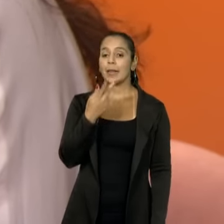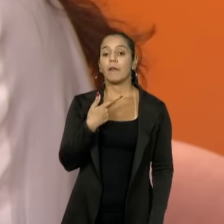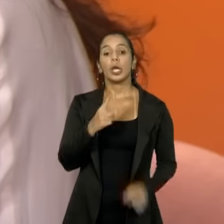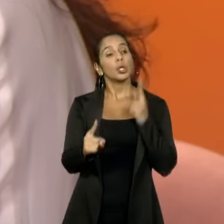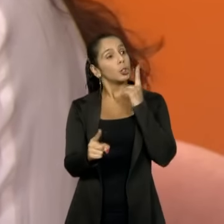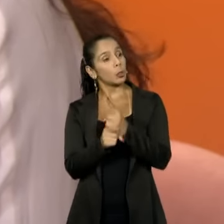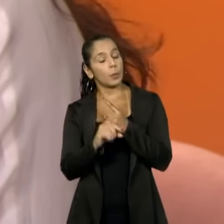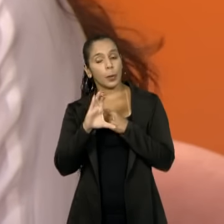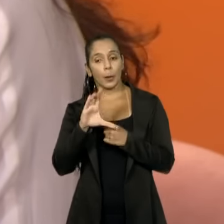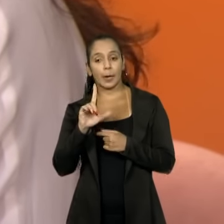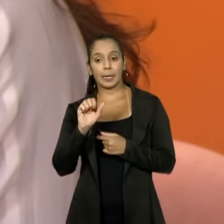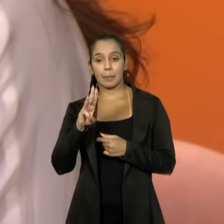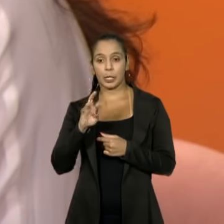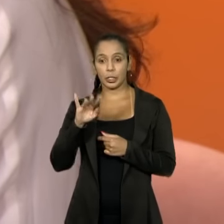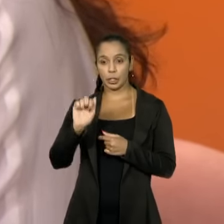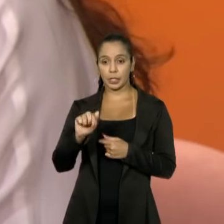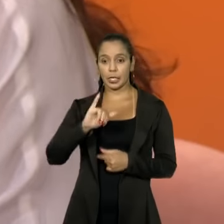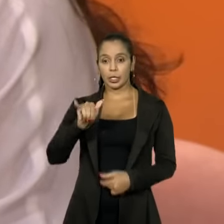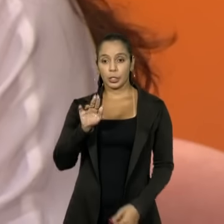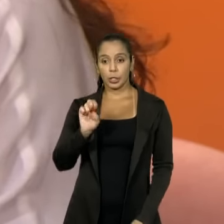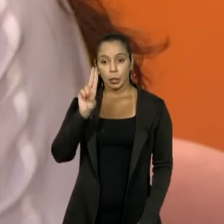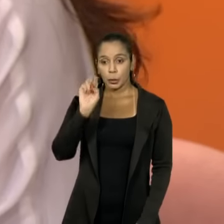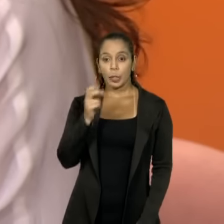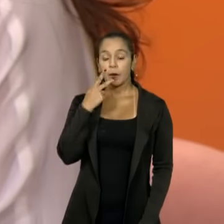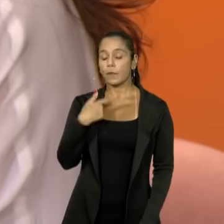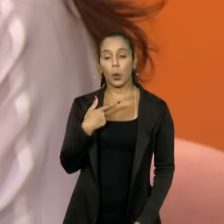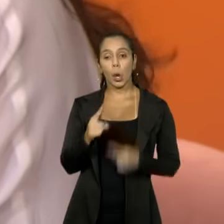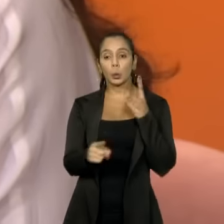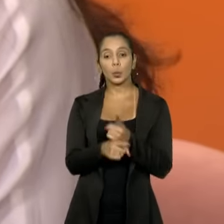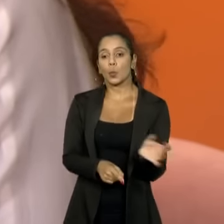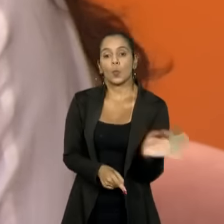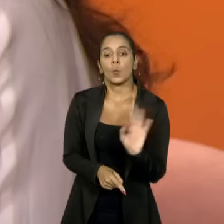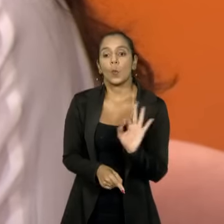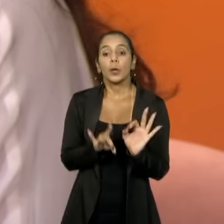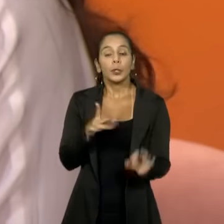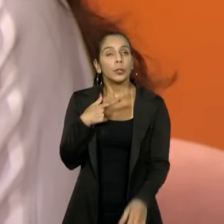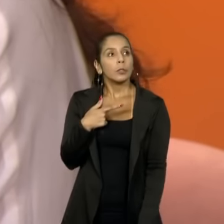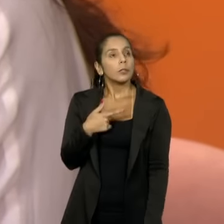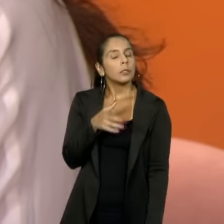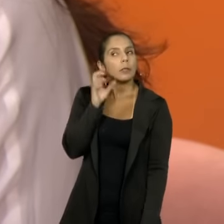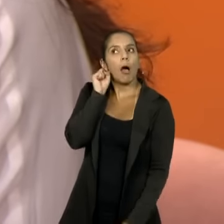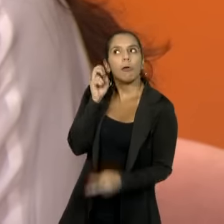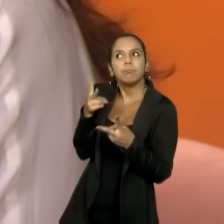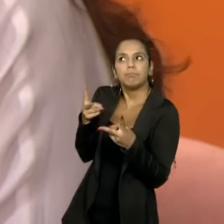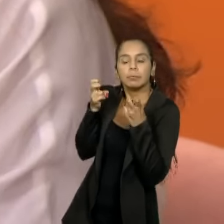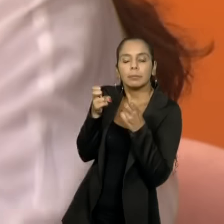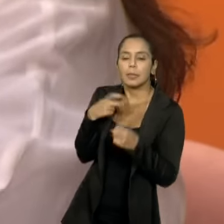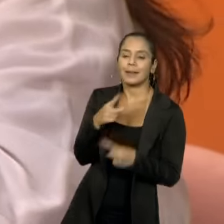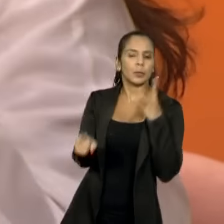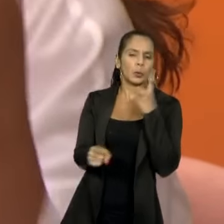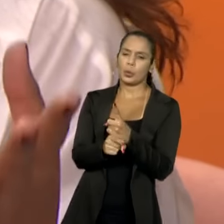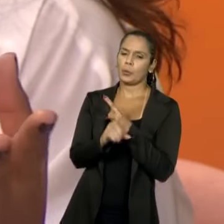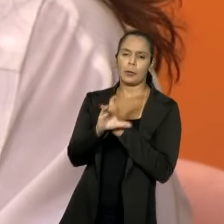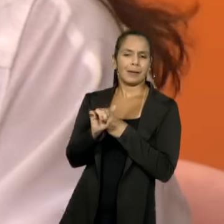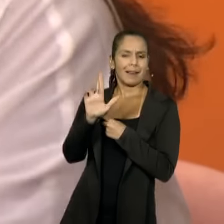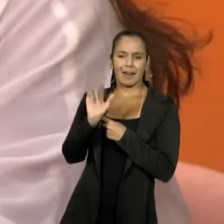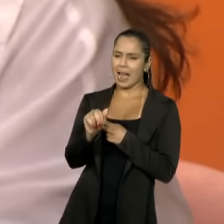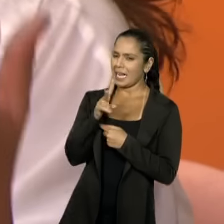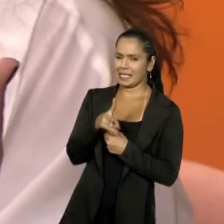Jesus, ele disse: eu não descobri ninguém, eu só tinha o ouvido atento. Então, eu acho que ninguém descobriu Clara. Ela sempre foi essa